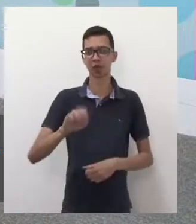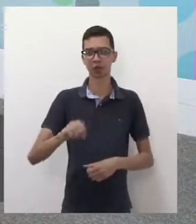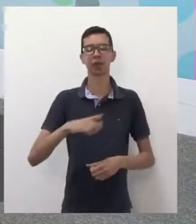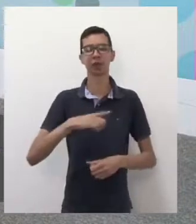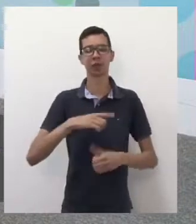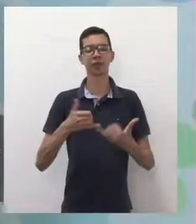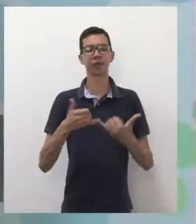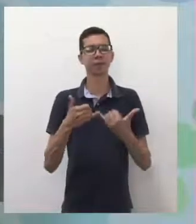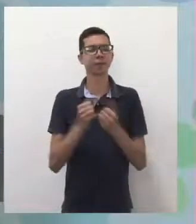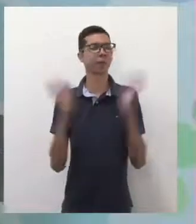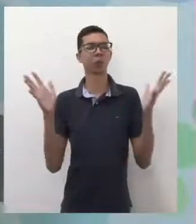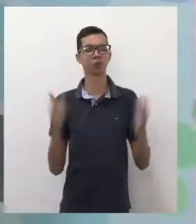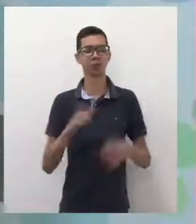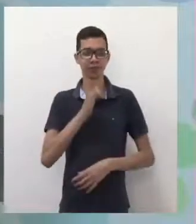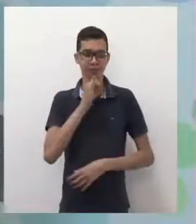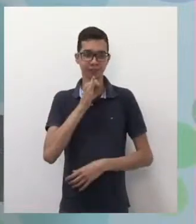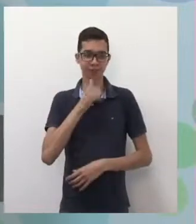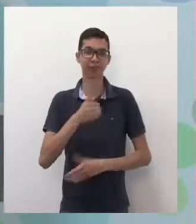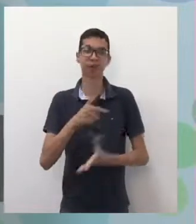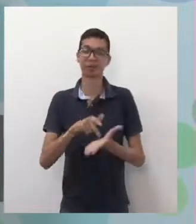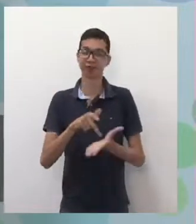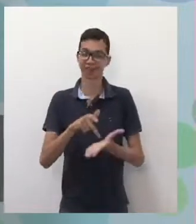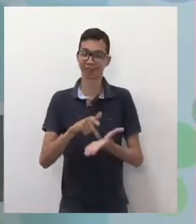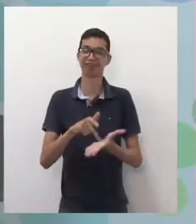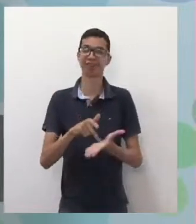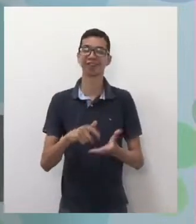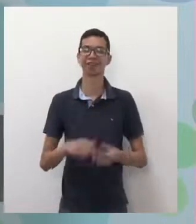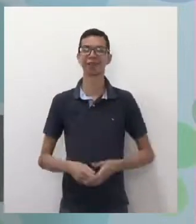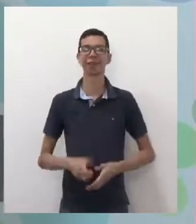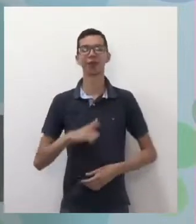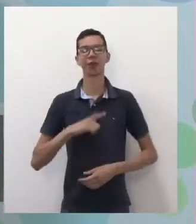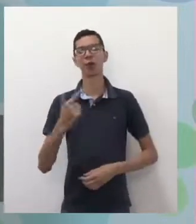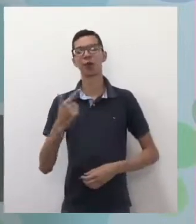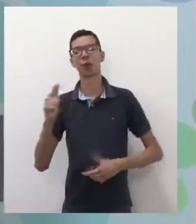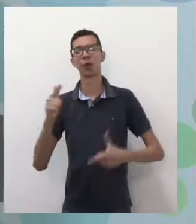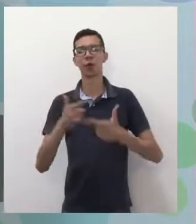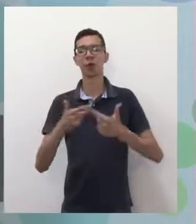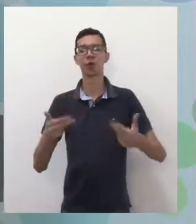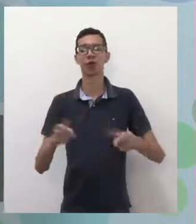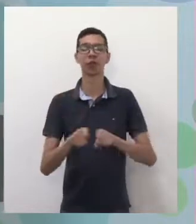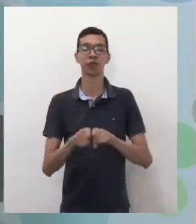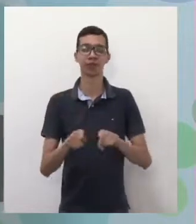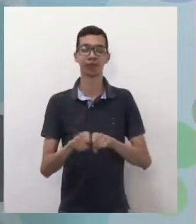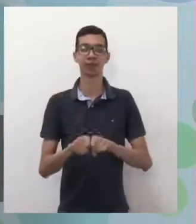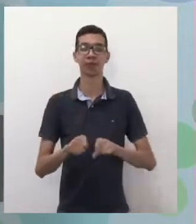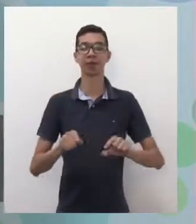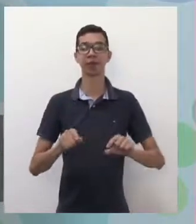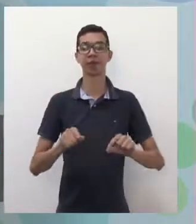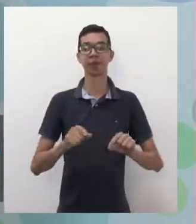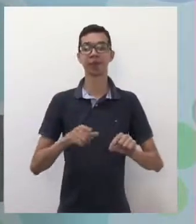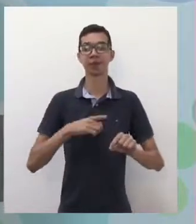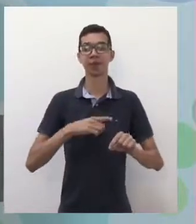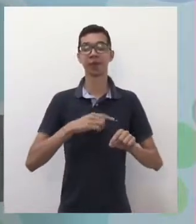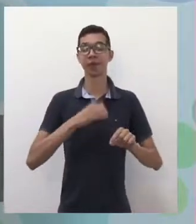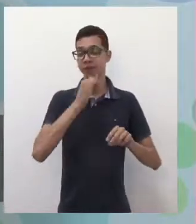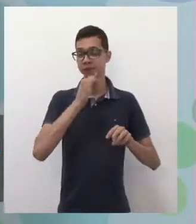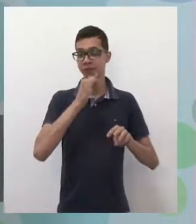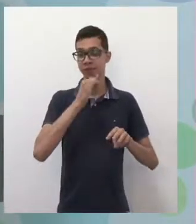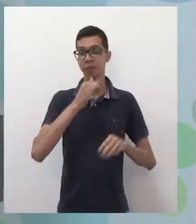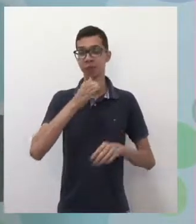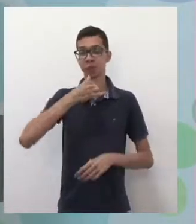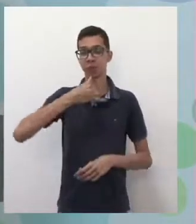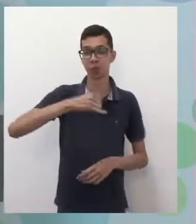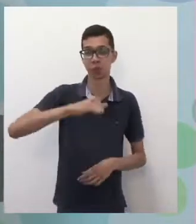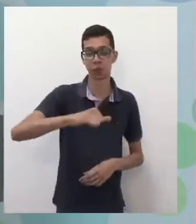Aí tem uma coisa um pouquinho mais complexa, que é de retorno e tudo mais, porque a corrente é alternada, ela vai e volta, vai e volta. Então, esse